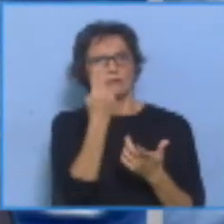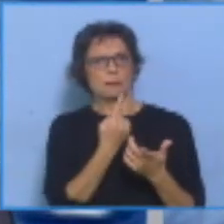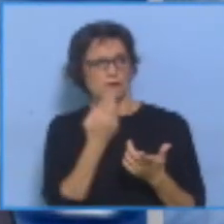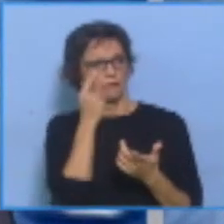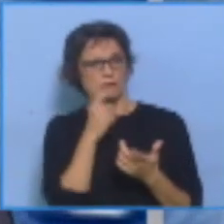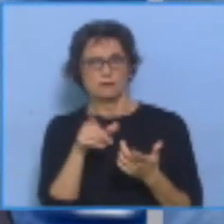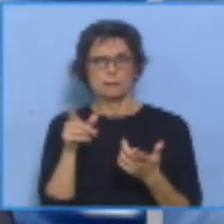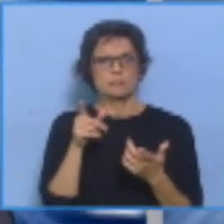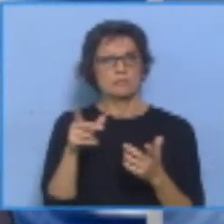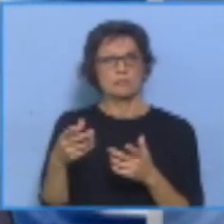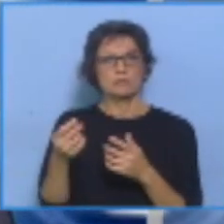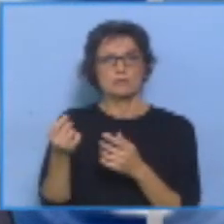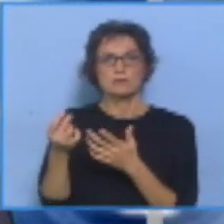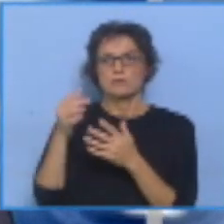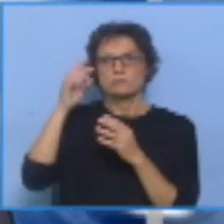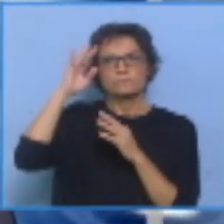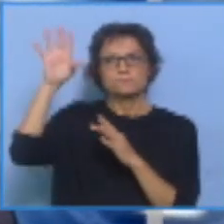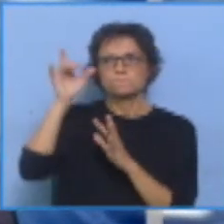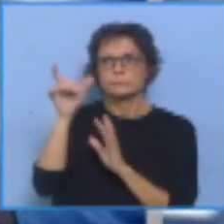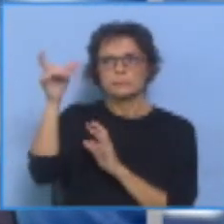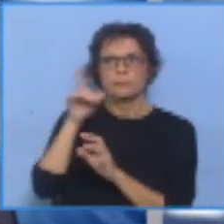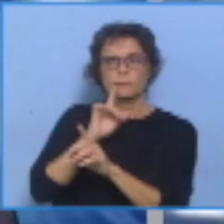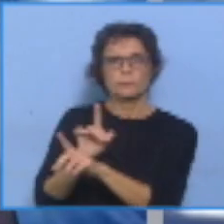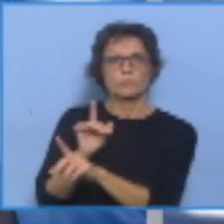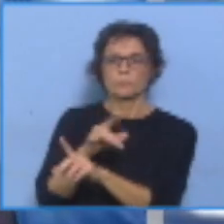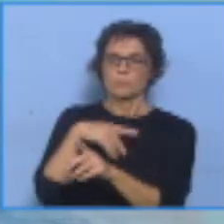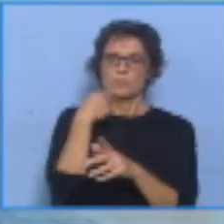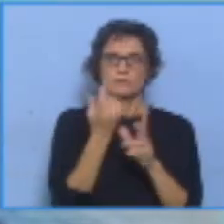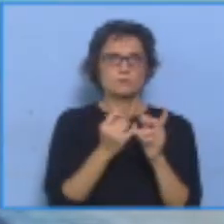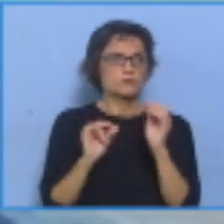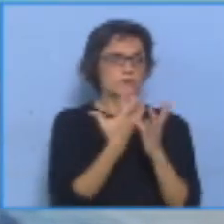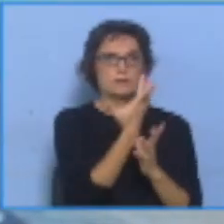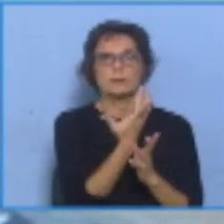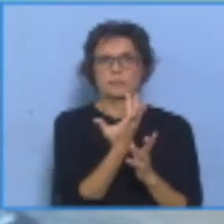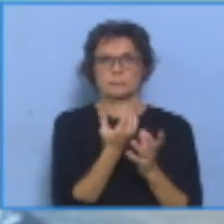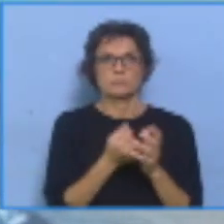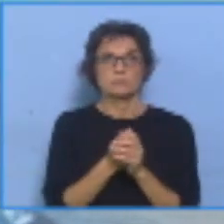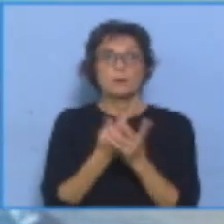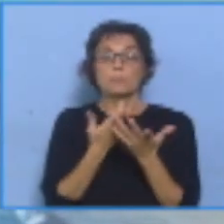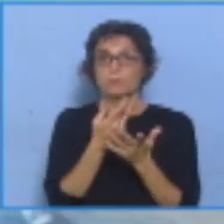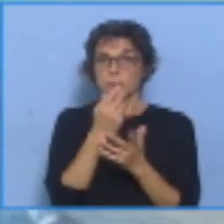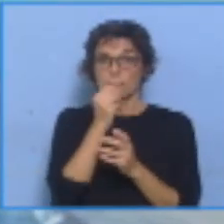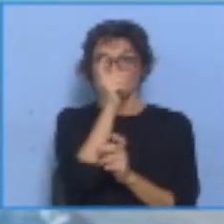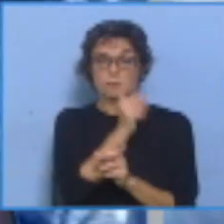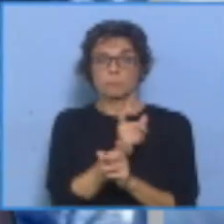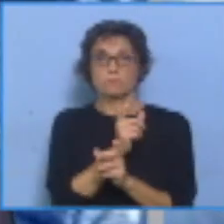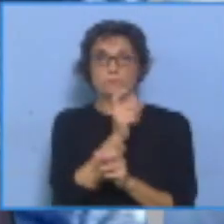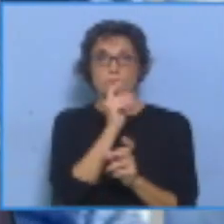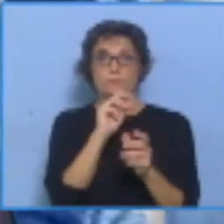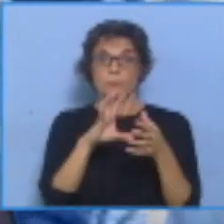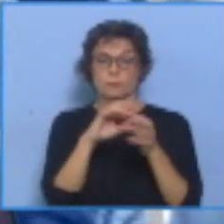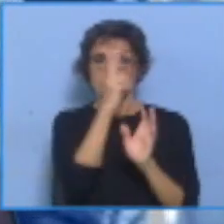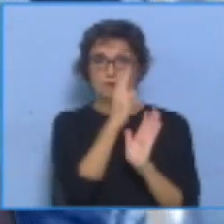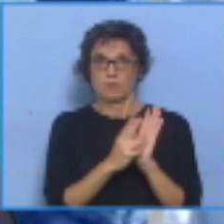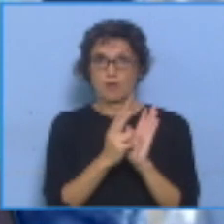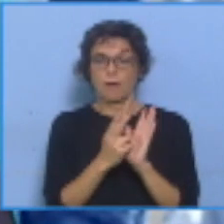coisas a partir da obra e da figura de Sofia. Muitos artistas que de certo nem sequer se cruzaram em vida com ela. Sim, mas que a partir da